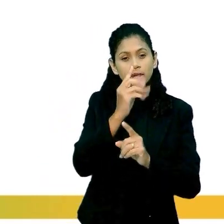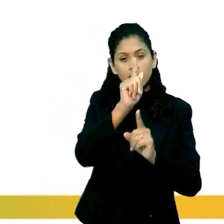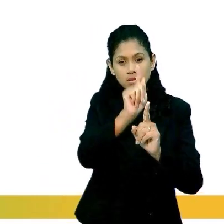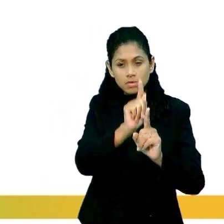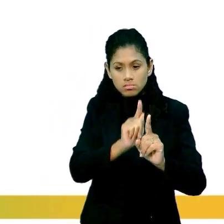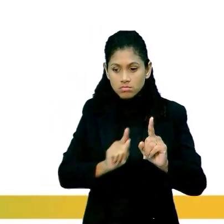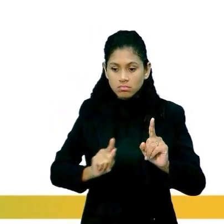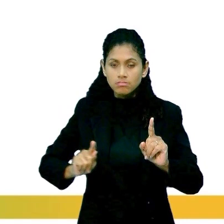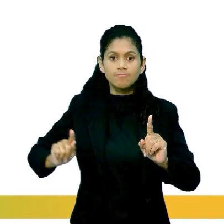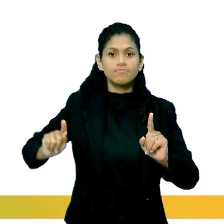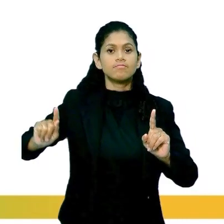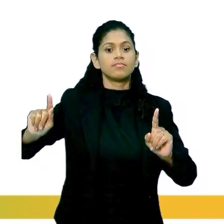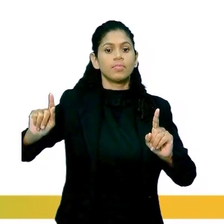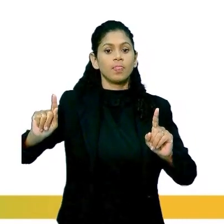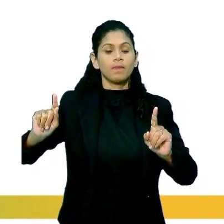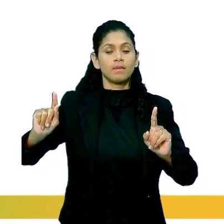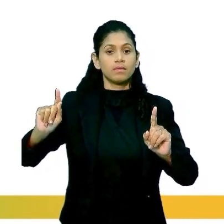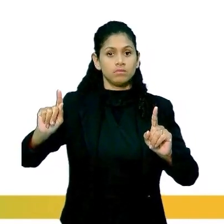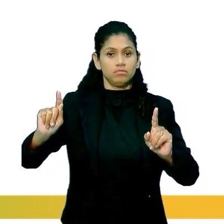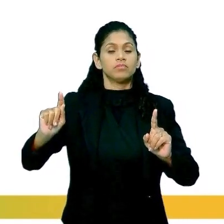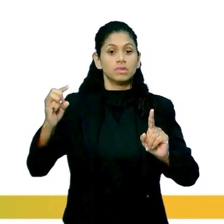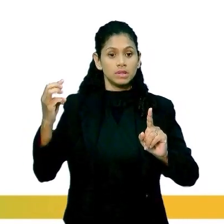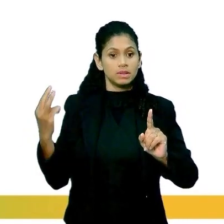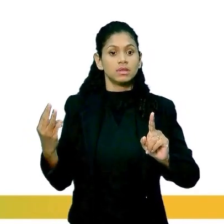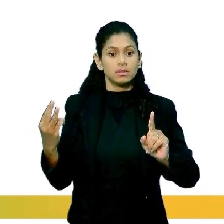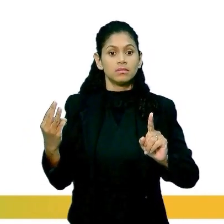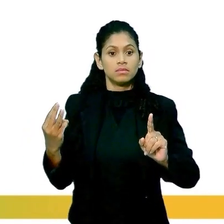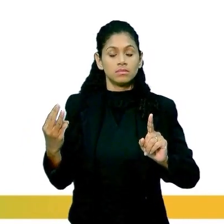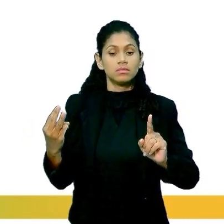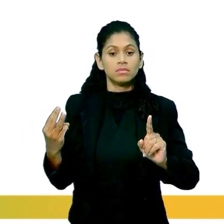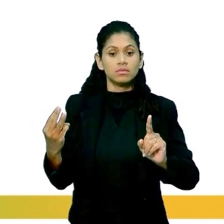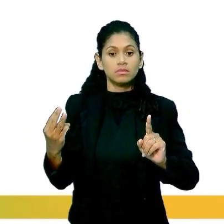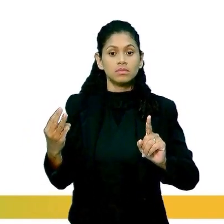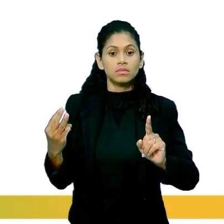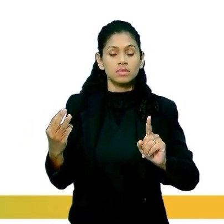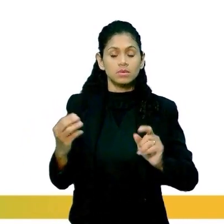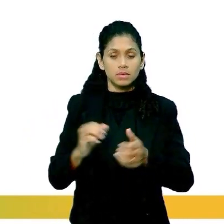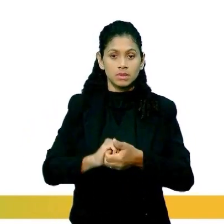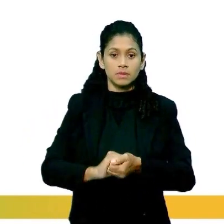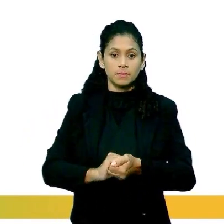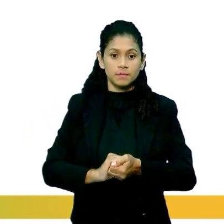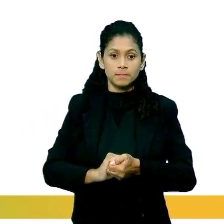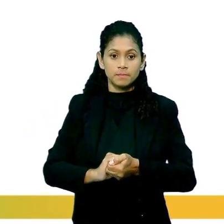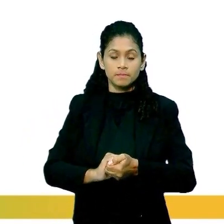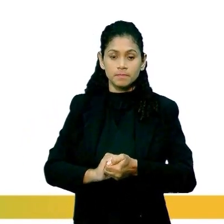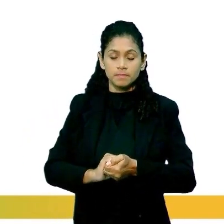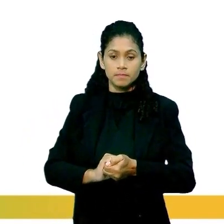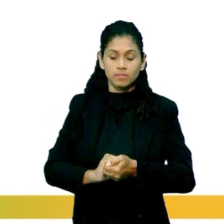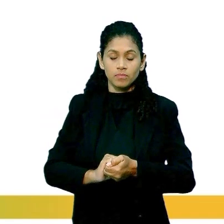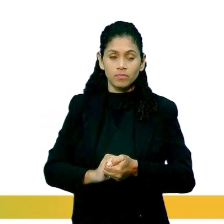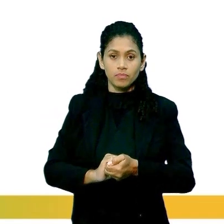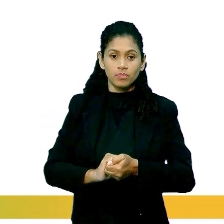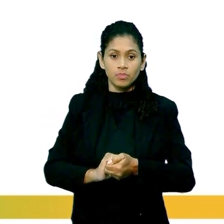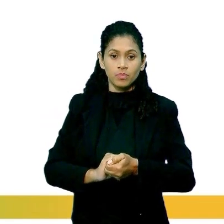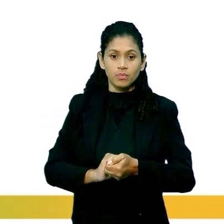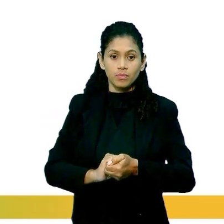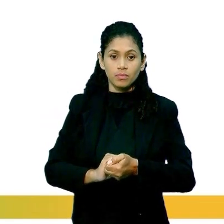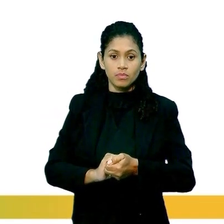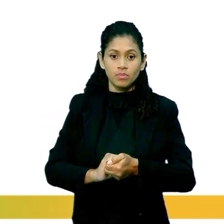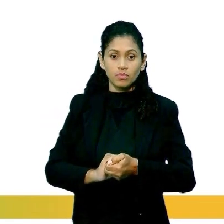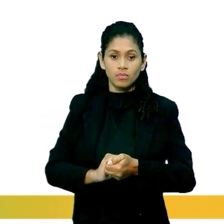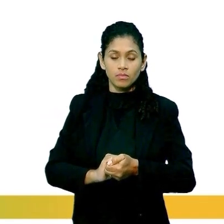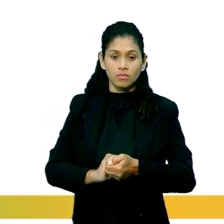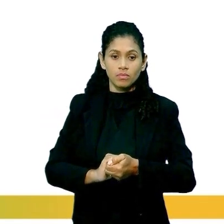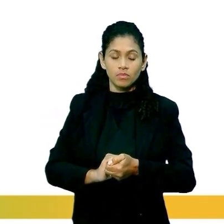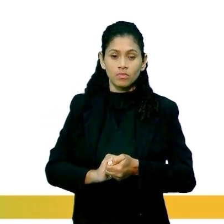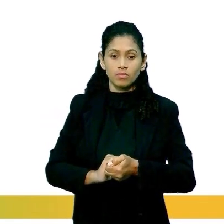outro oxigênio. E o alumínio que tinha um índice 2, eu pego ele e levo também para frente do alumínio. Tudo bem? Então,